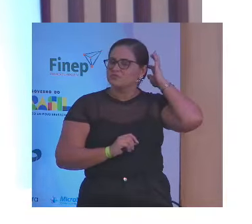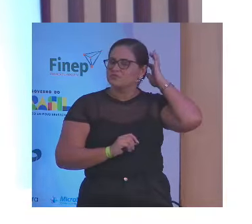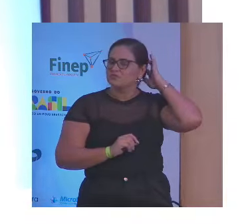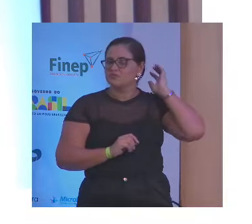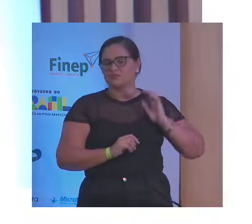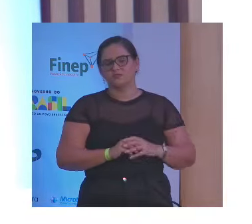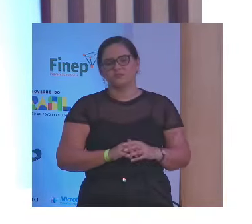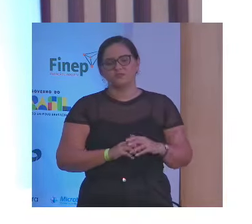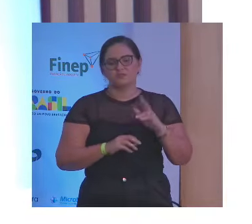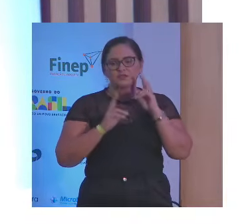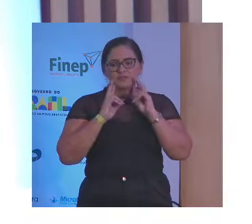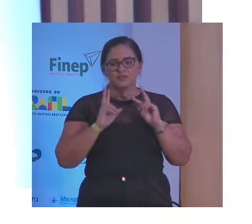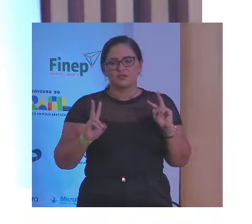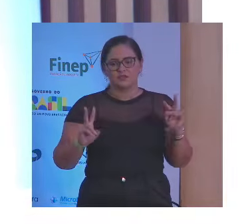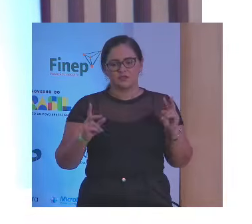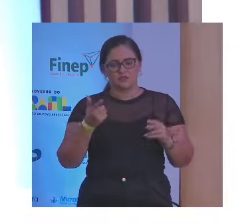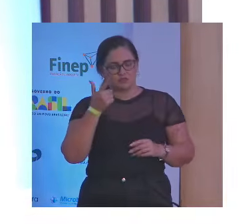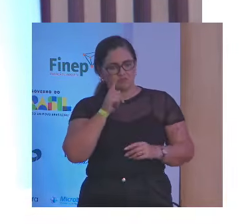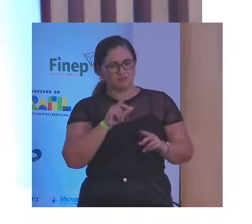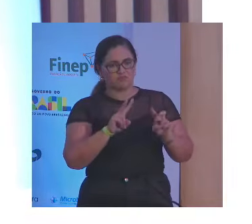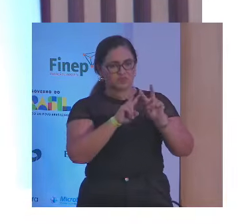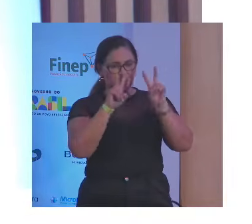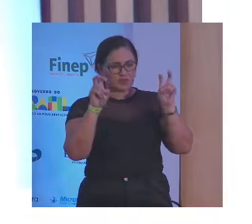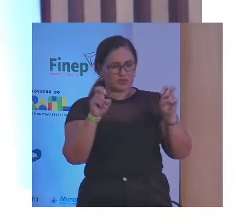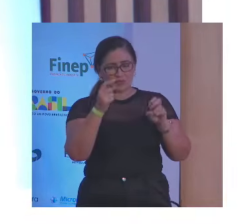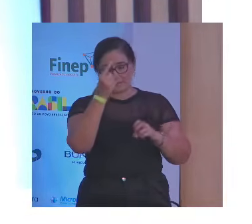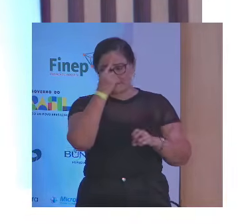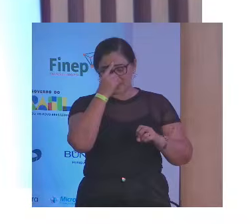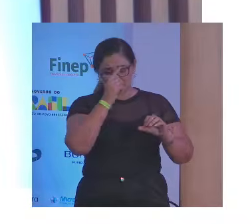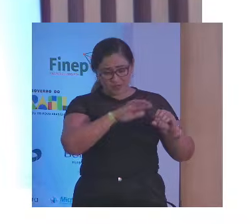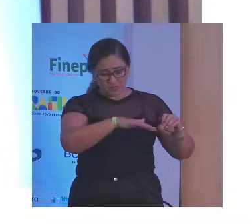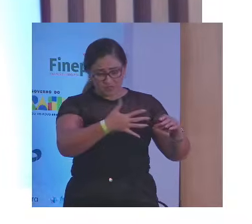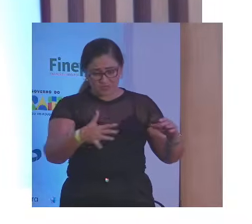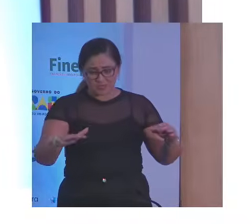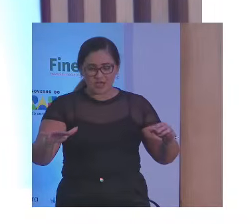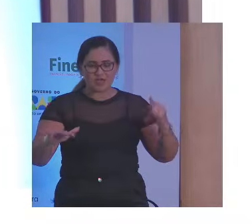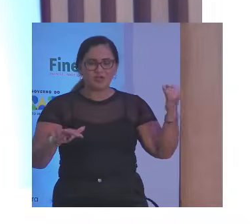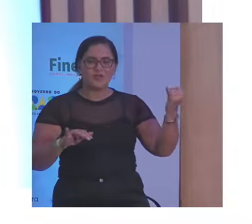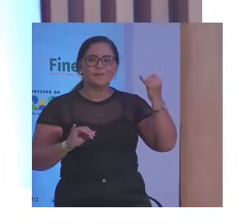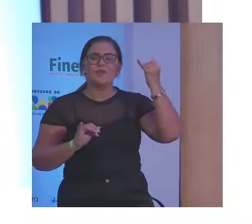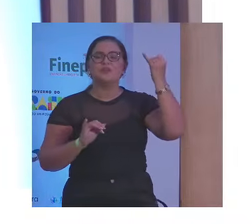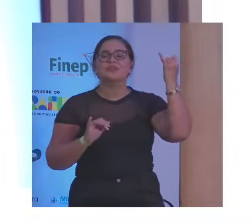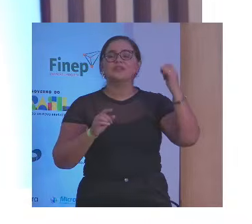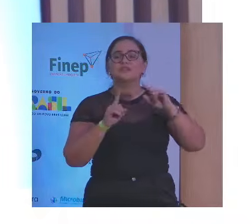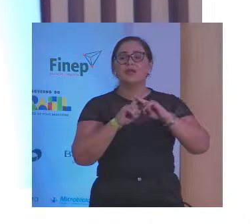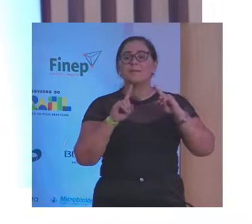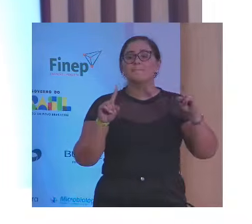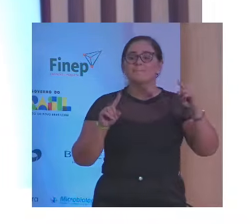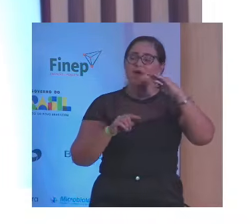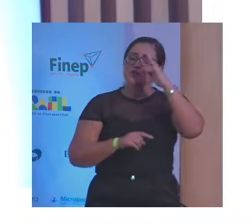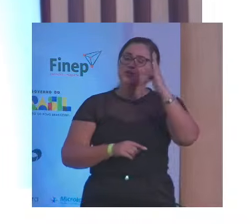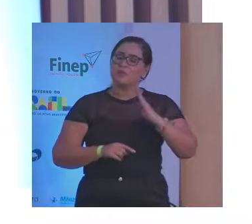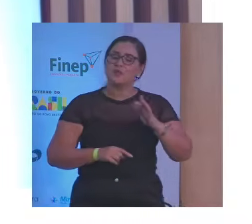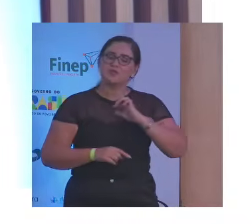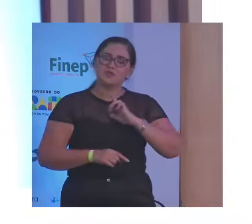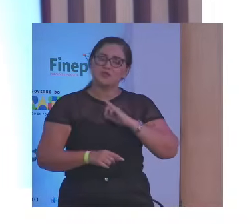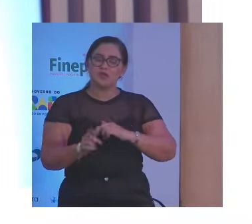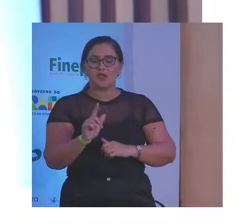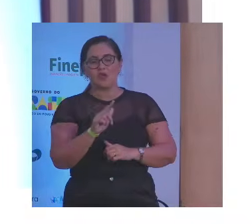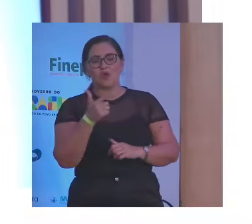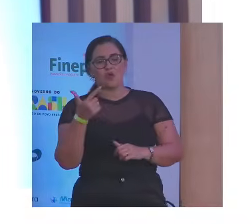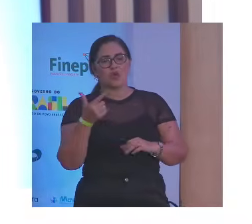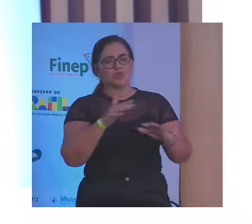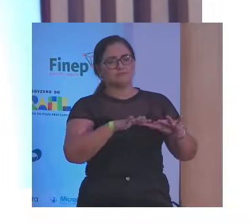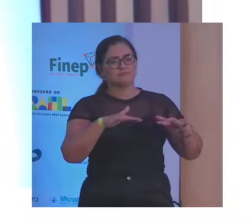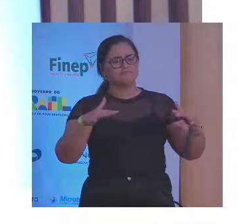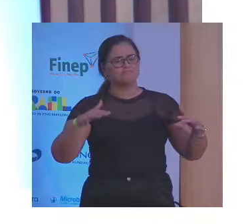temos uma visão enviesada do assunto, nós consideramos os oceanos extremamente importantes. Mas no Brasil a gente tem outros ecossistemas